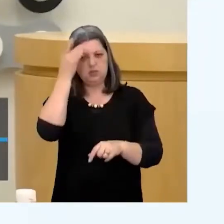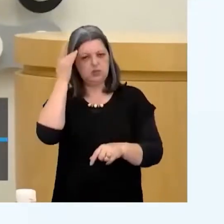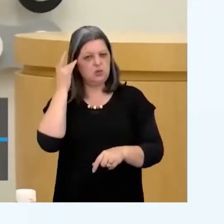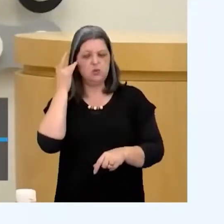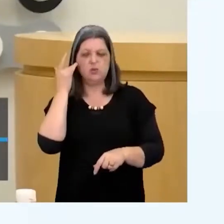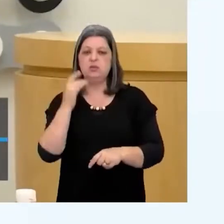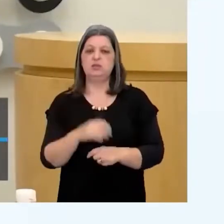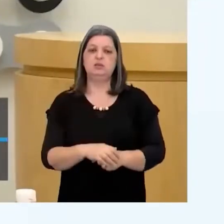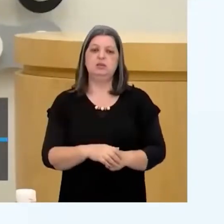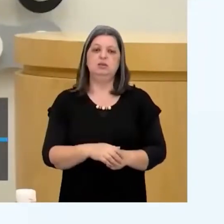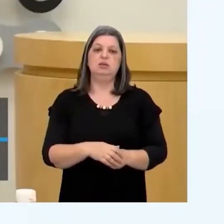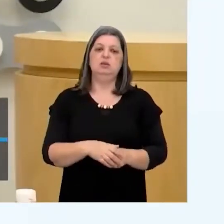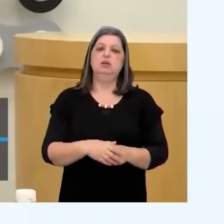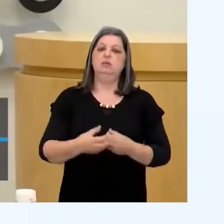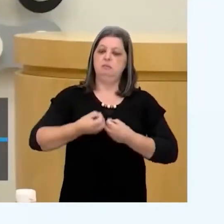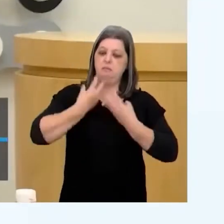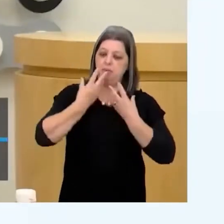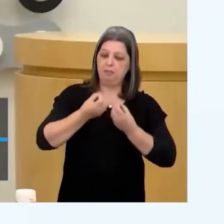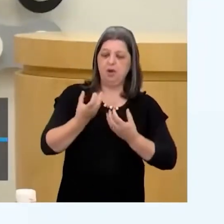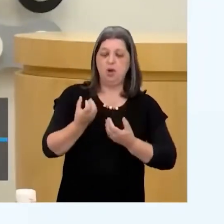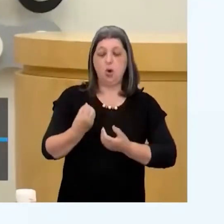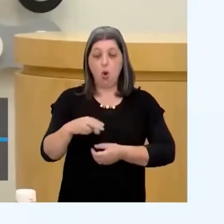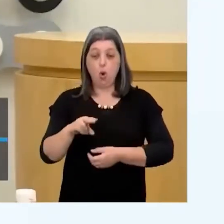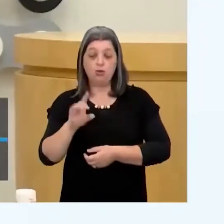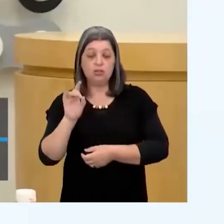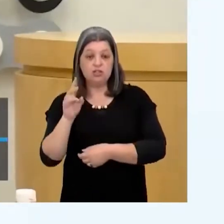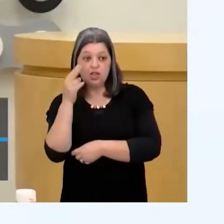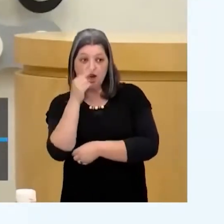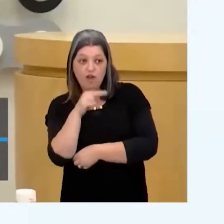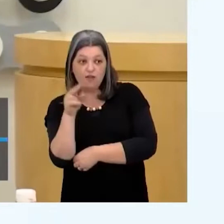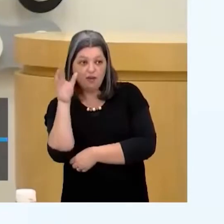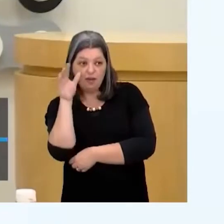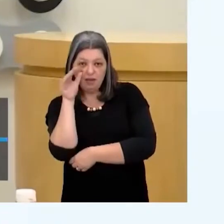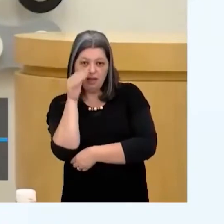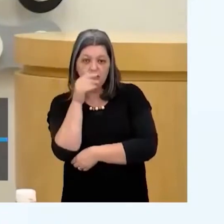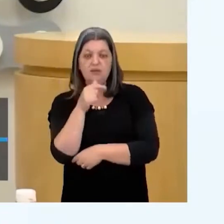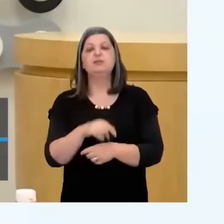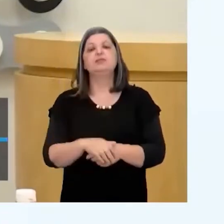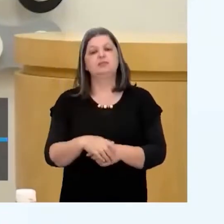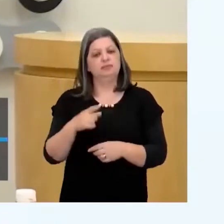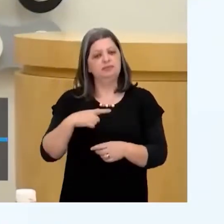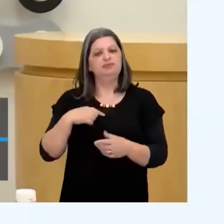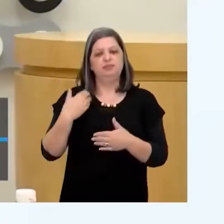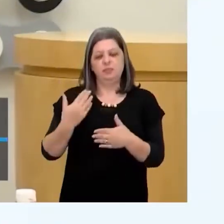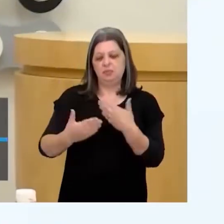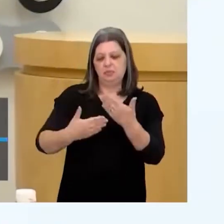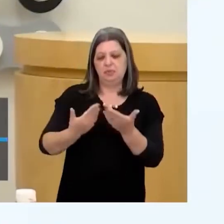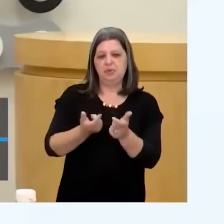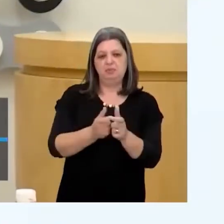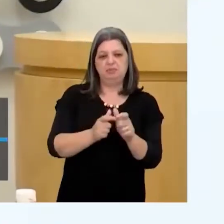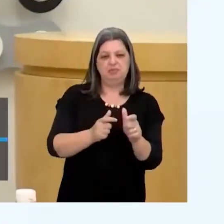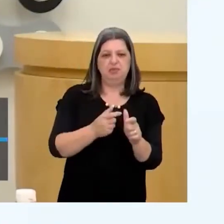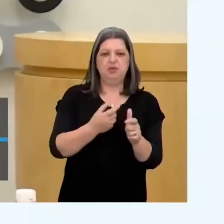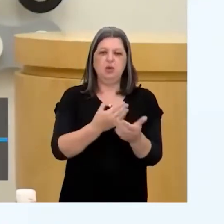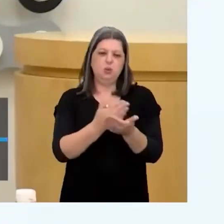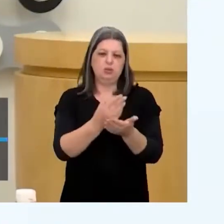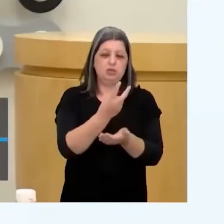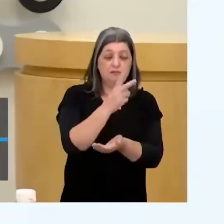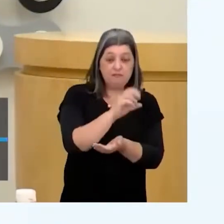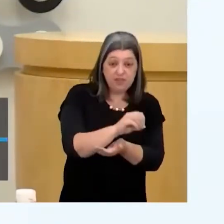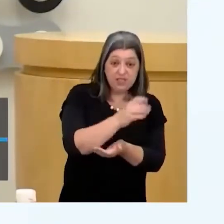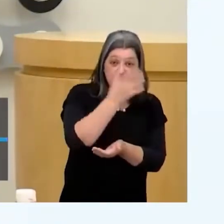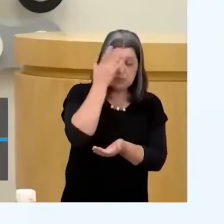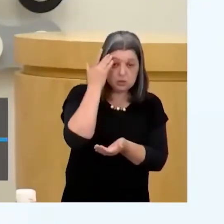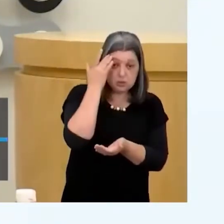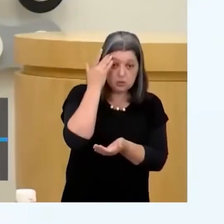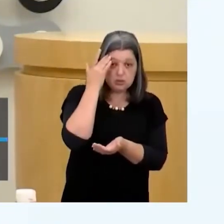ali, fala a sua poesia ou escuta. Né? Então o slam ele foi crescendo aos pouquinhos, uma rodinha de 20 pessoas. Com o passar